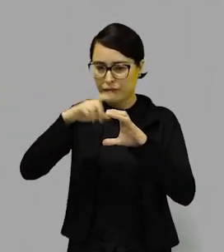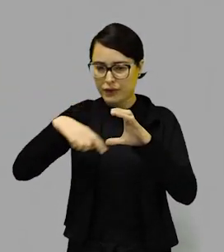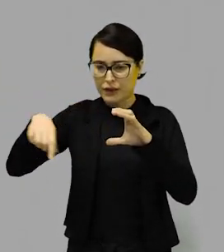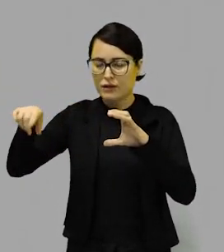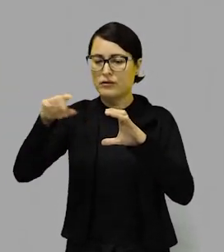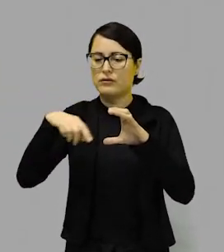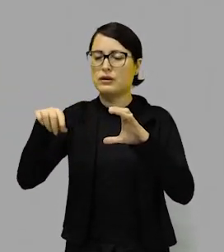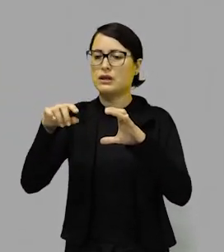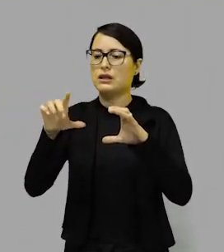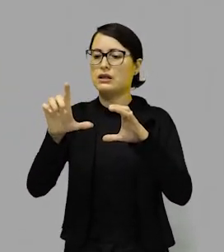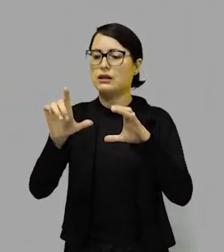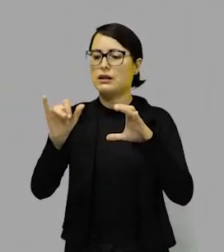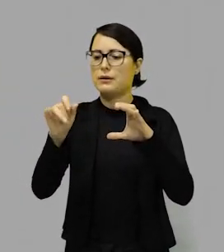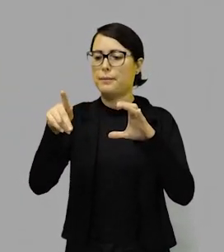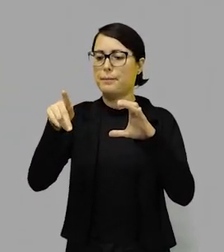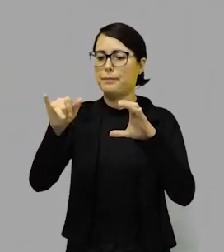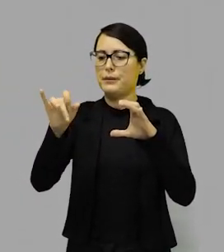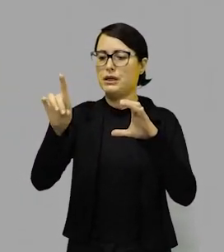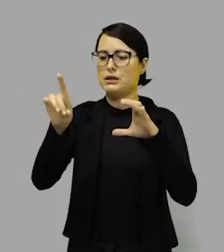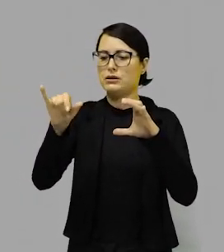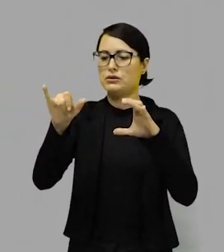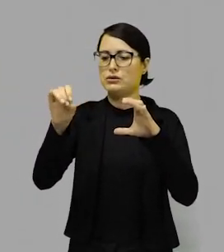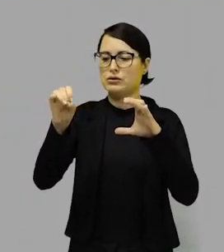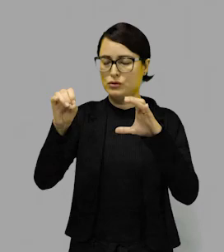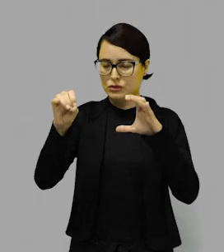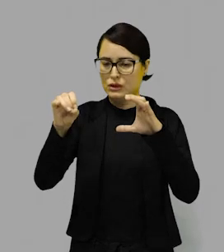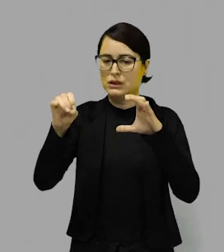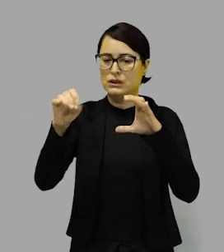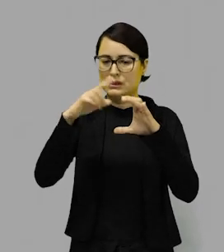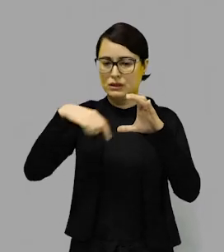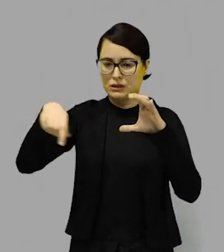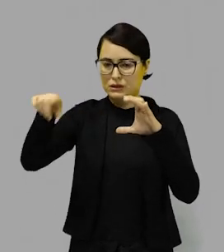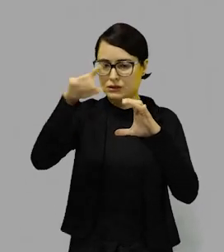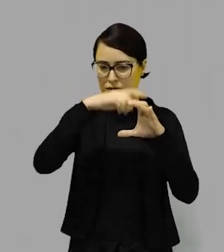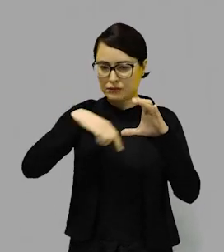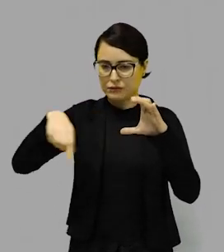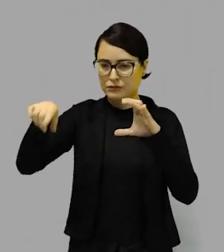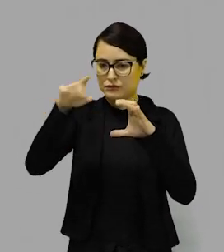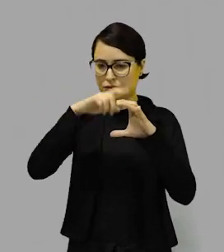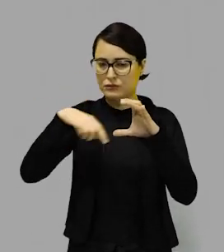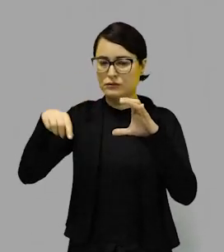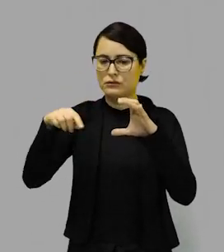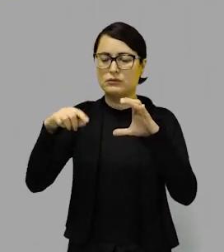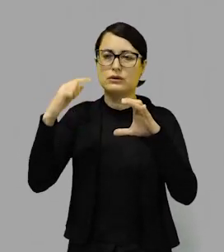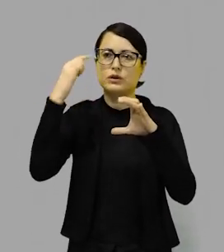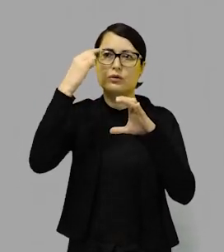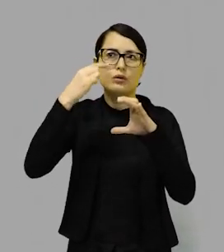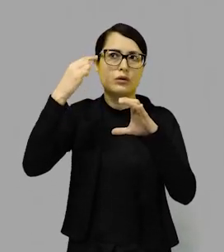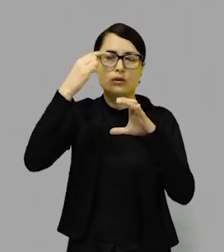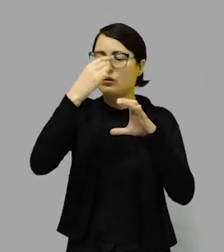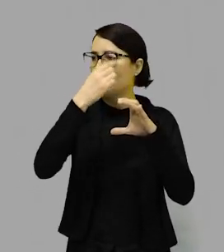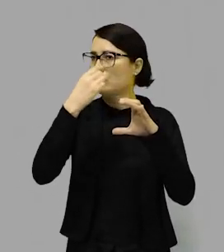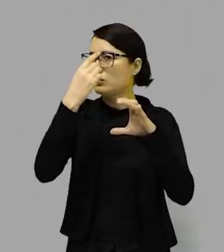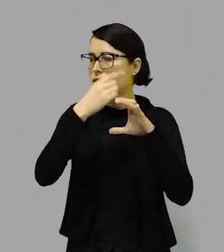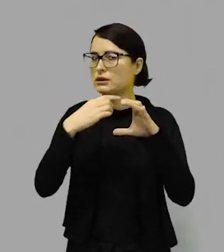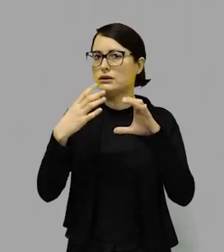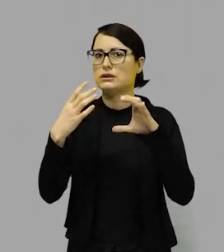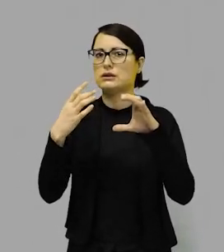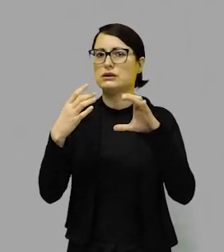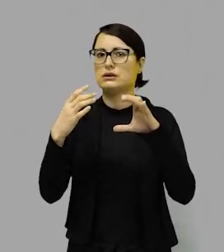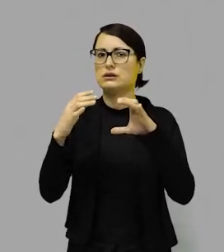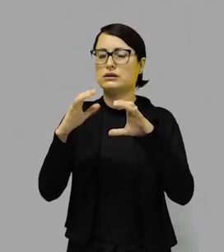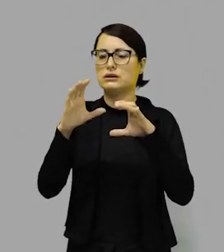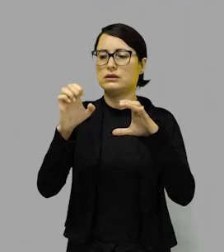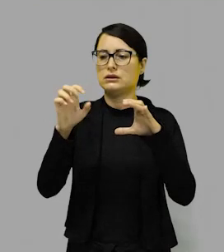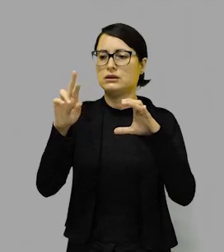lipídio. Lipídio é uma estrutura química que forma, por exemplo, os óleos, as ceras e as gorduras. E